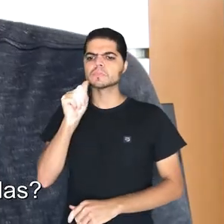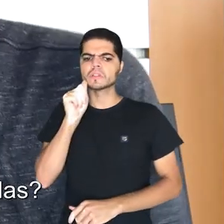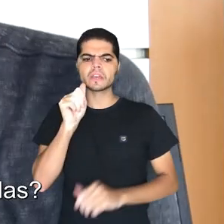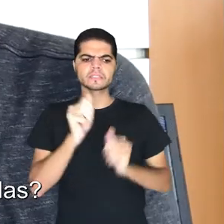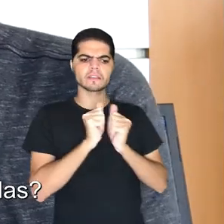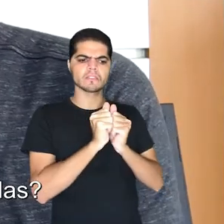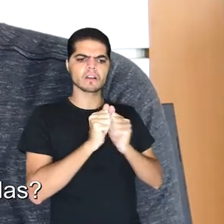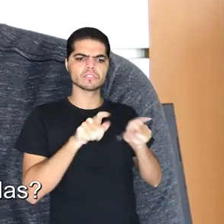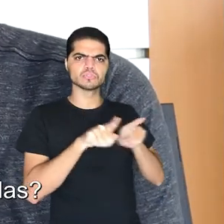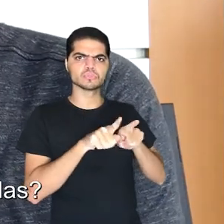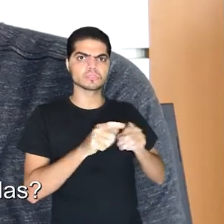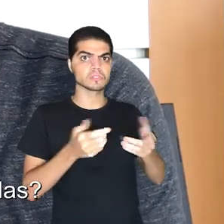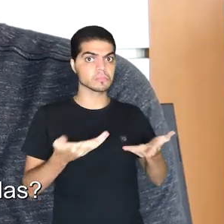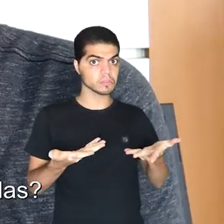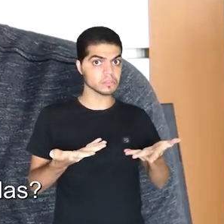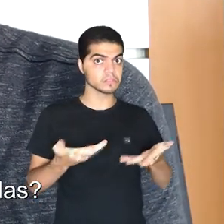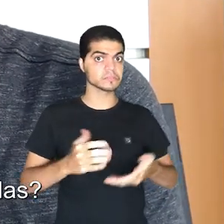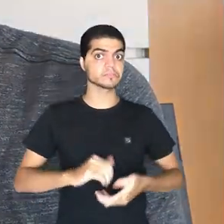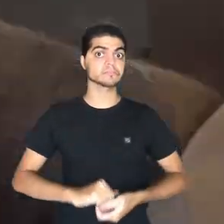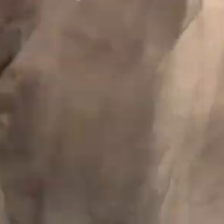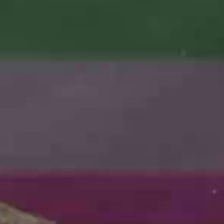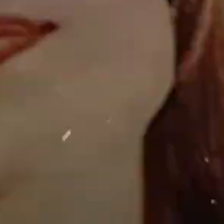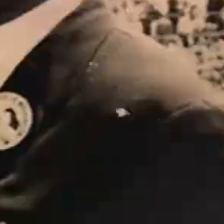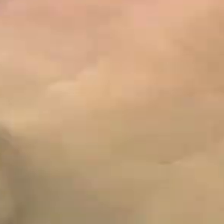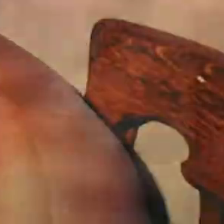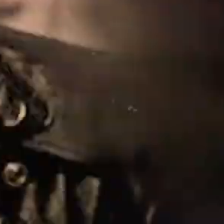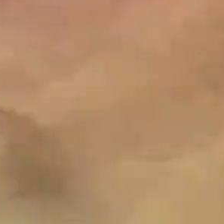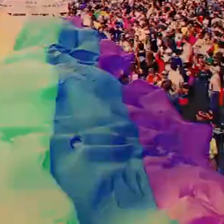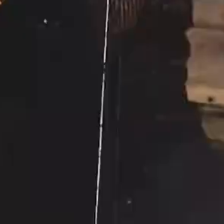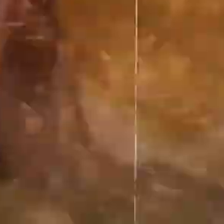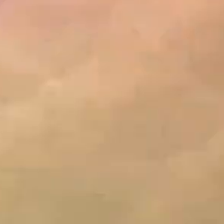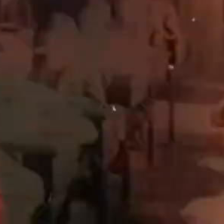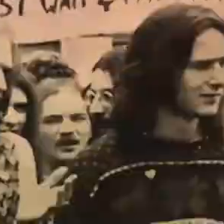que lutaram pela independência do Brasil além delas?